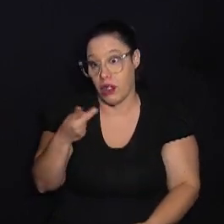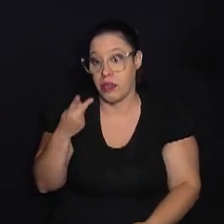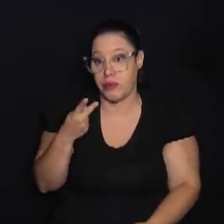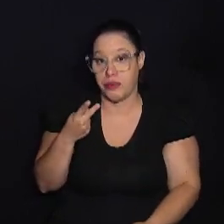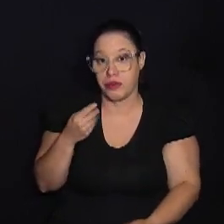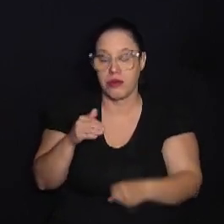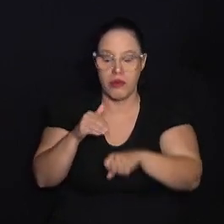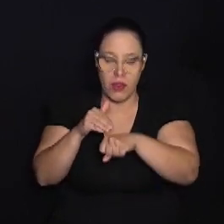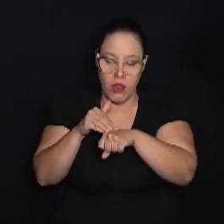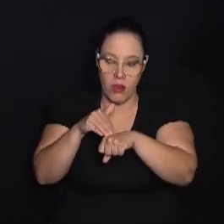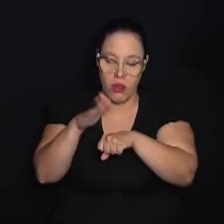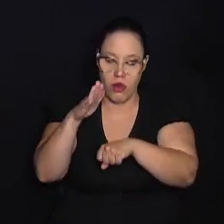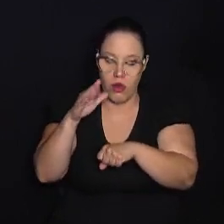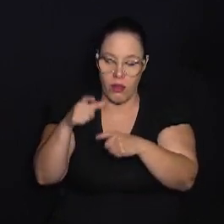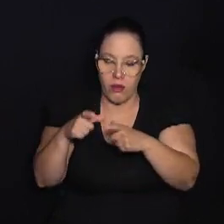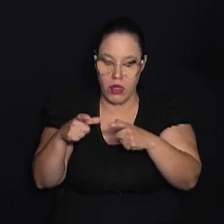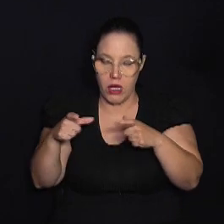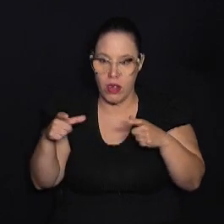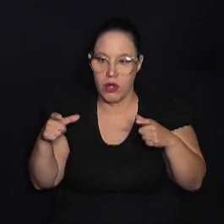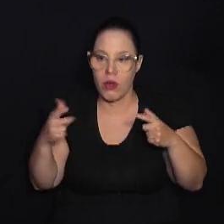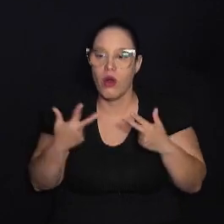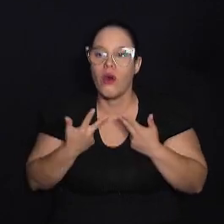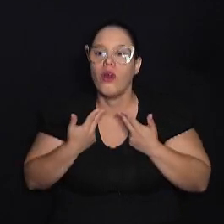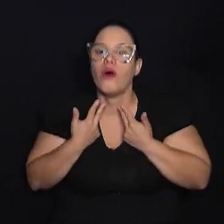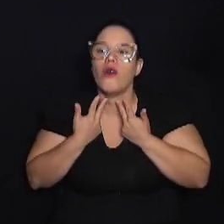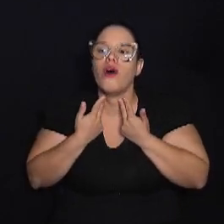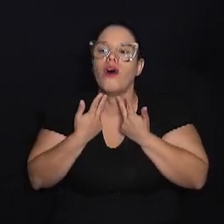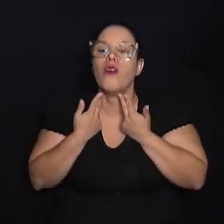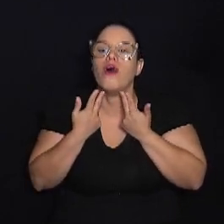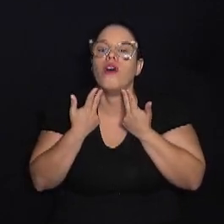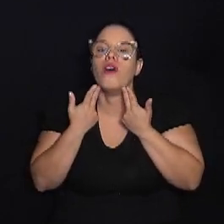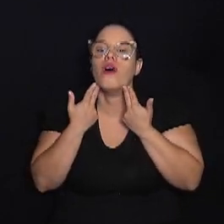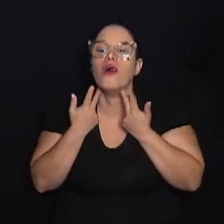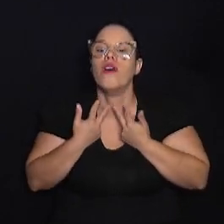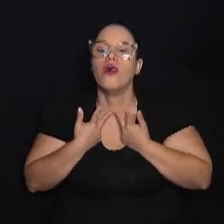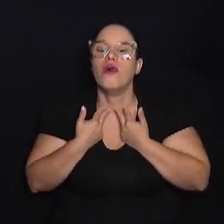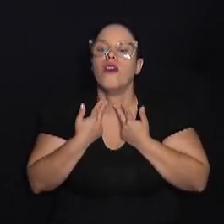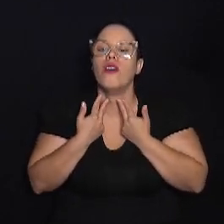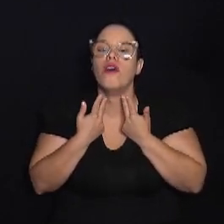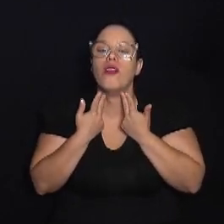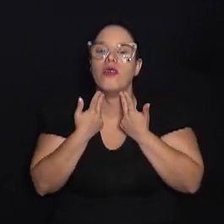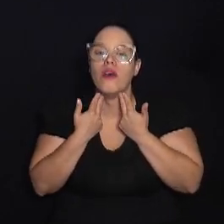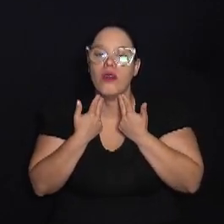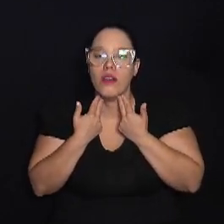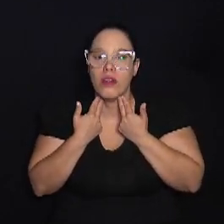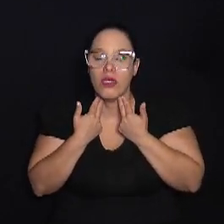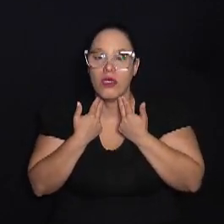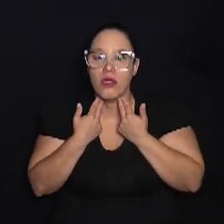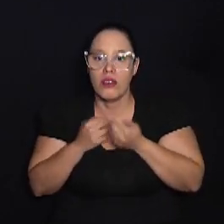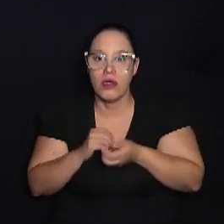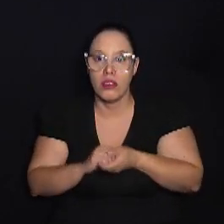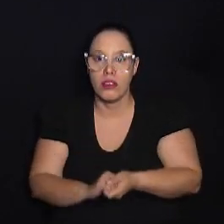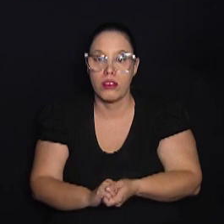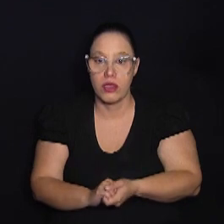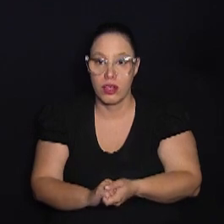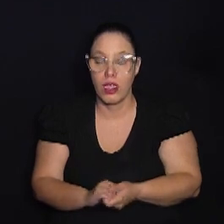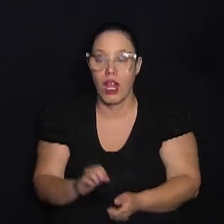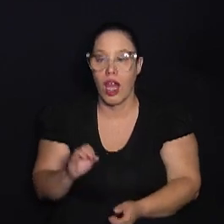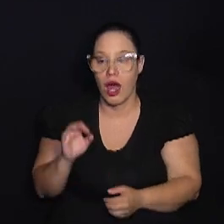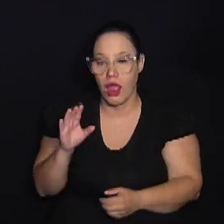maior a extensão da ressecção, muitas vezes você precisa fazer aquele desvio do trajeto aéreo até cicatrizar,